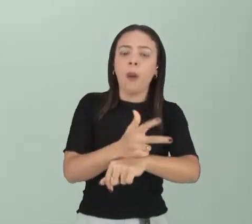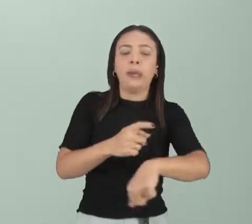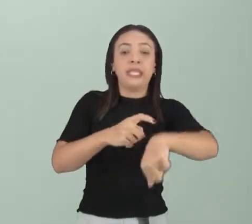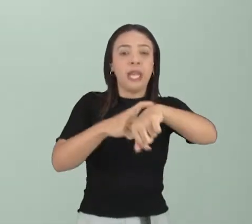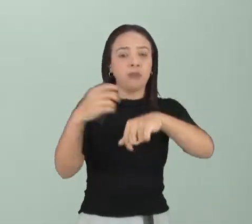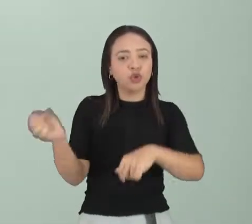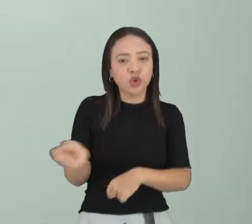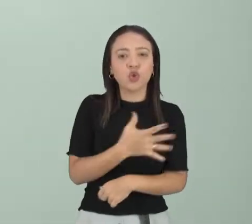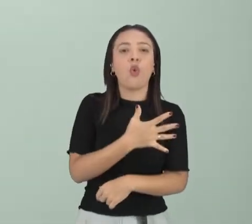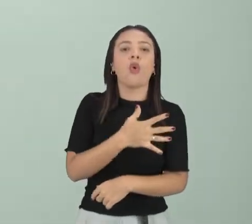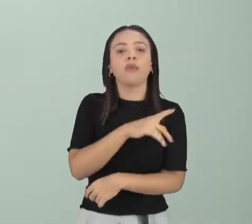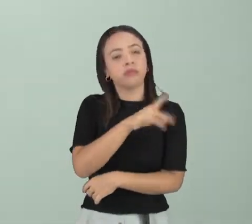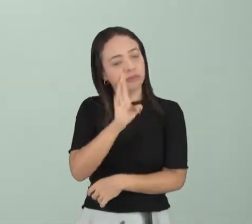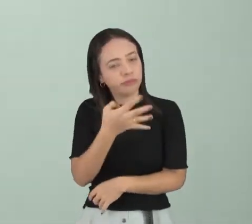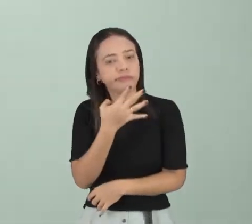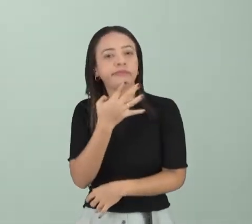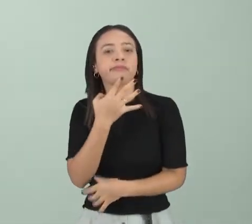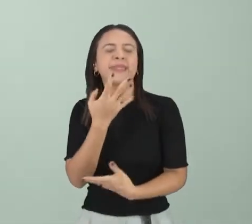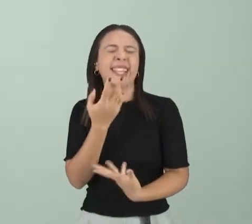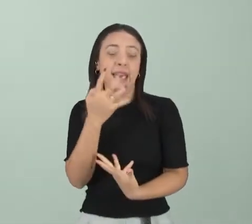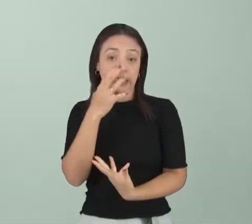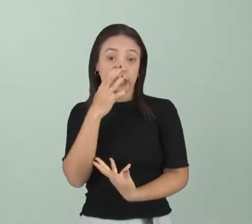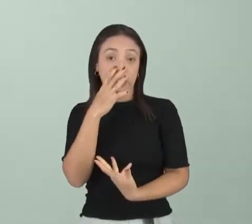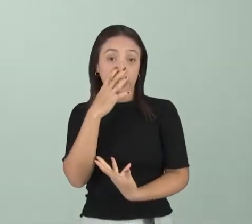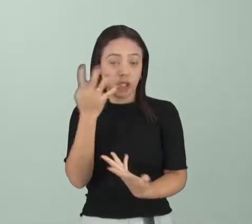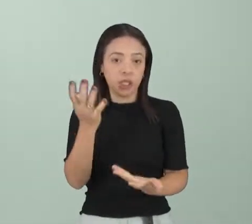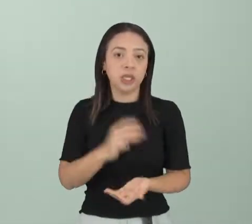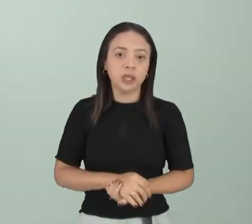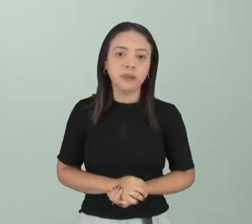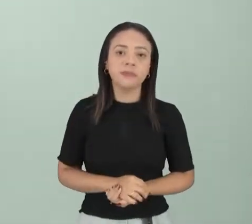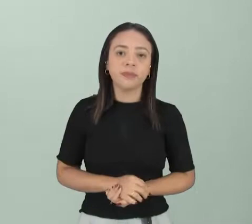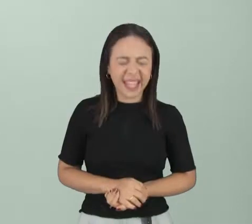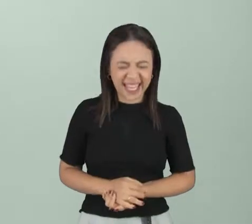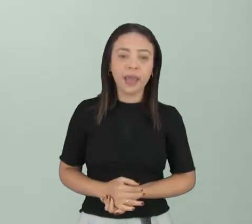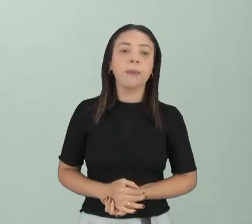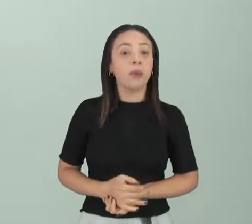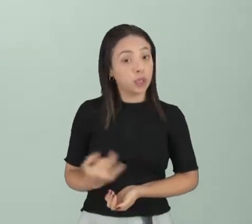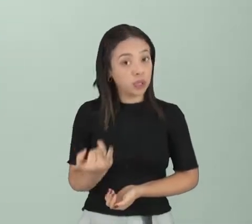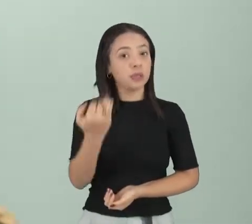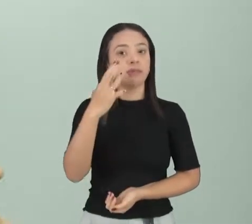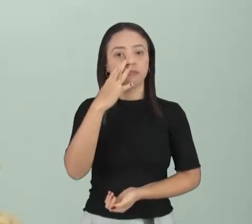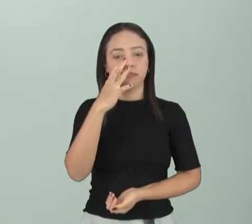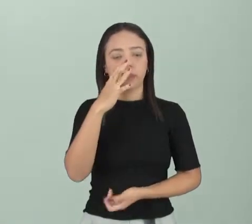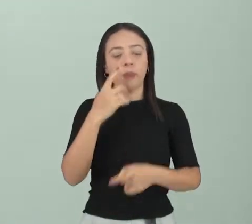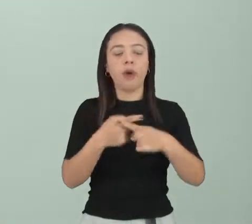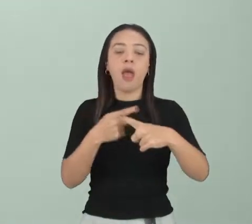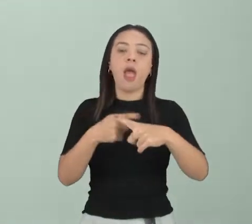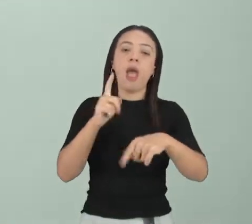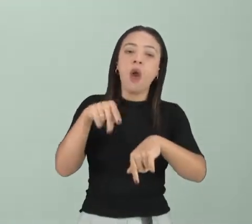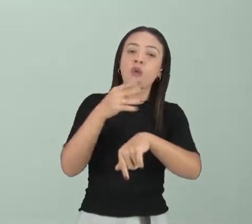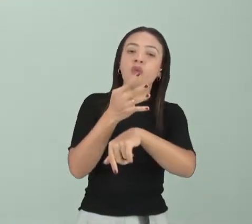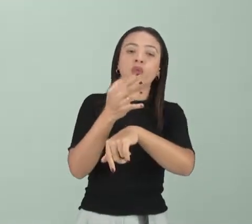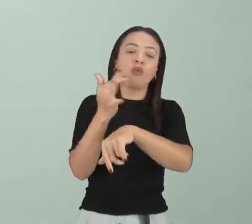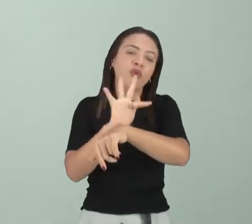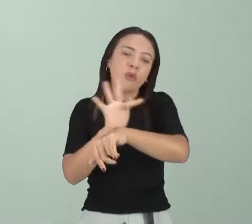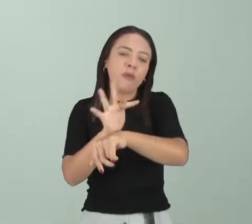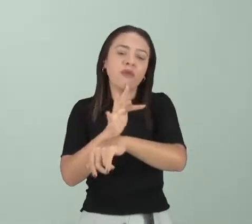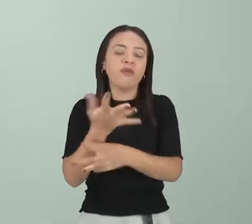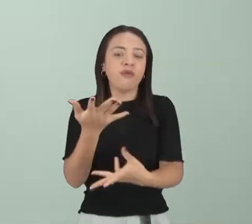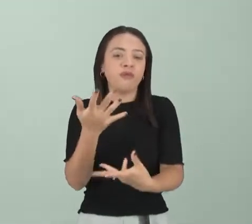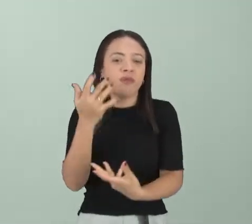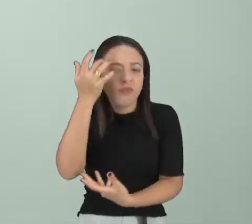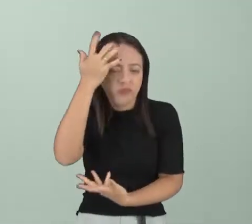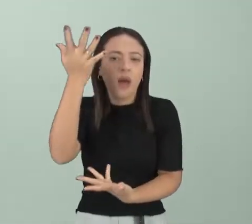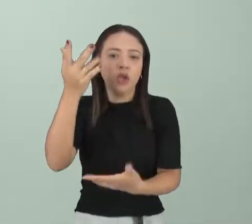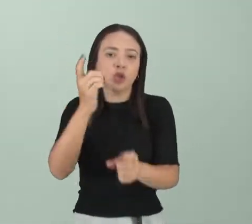modernos' que eu acho que você Já assistiram senão não é legal assistindo esse período que a gente tá em casa é o que a gente acha qualquer lugar